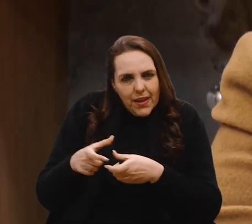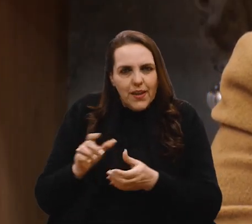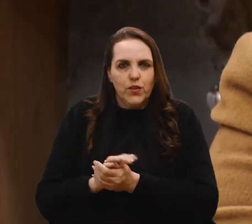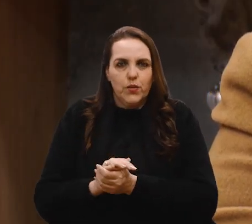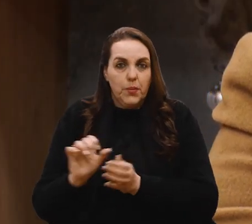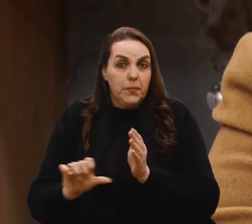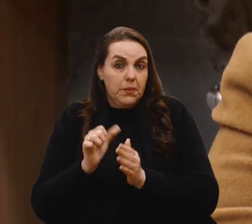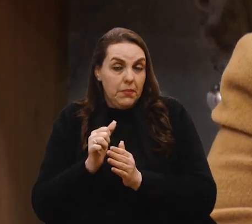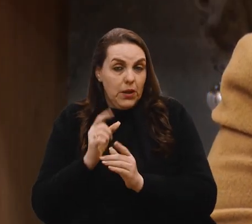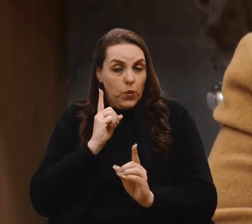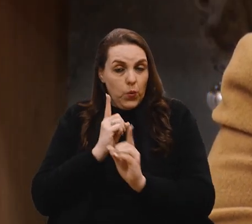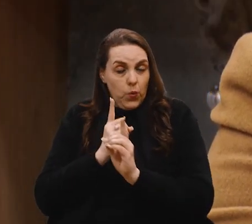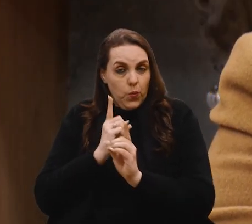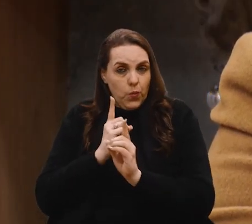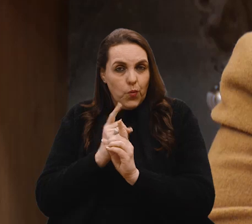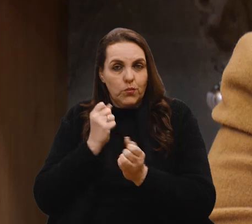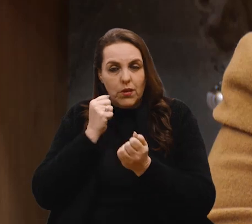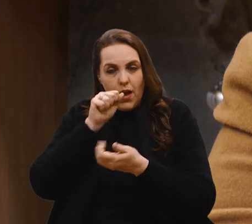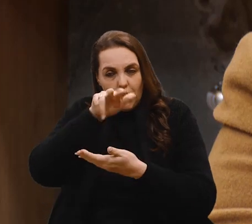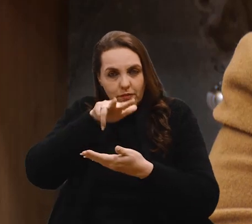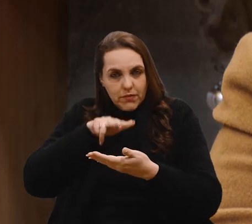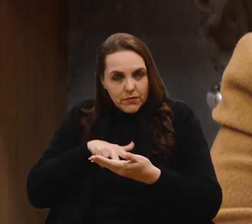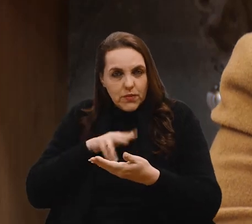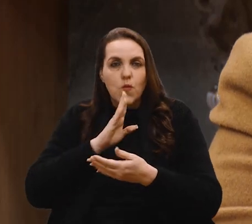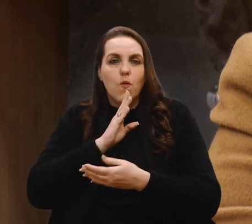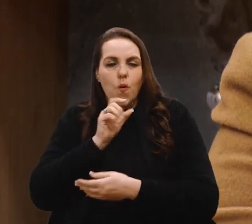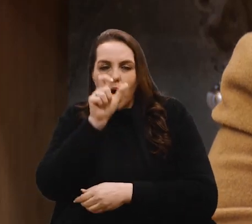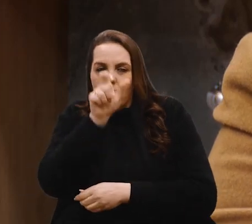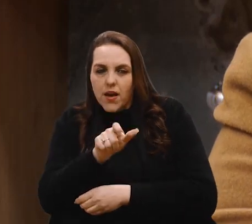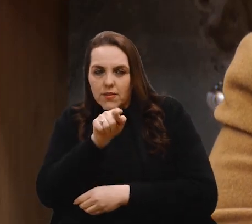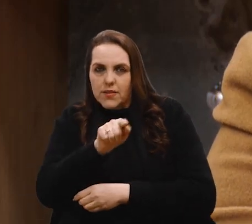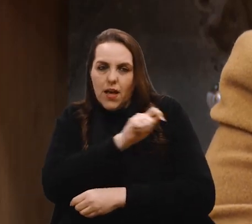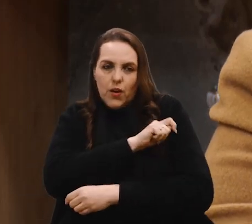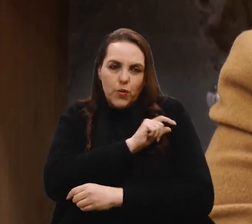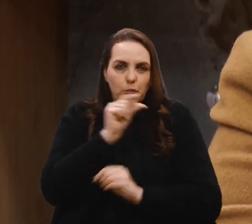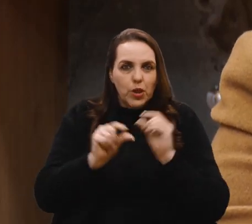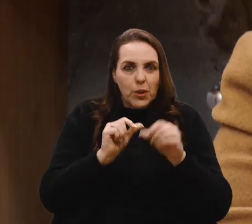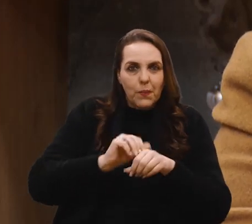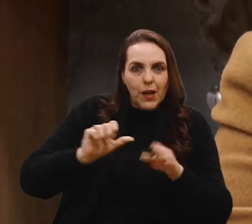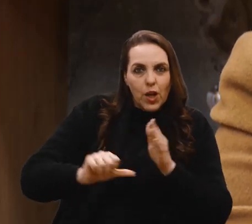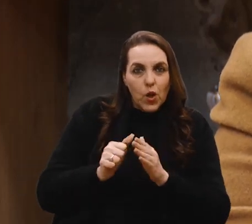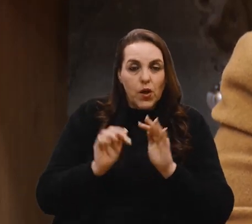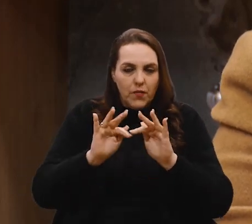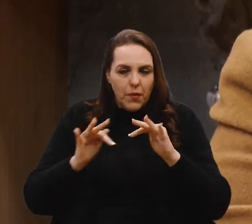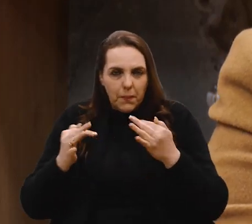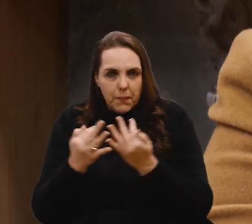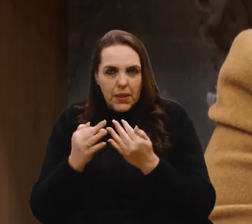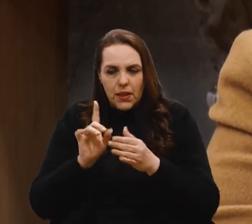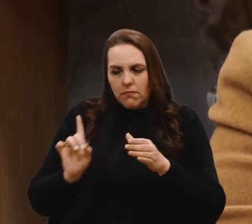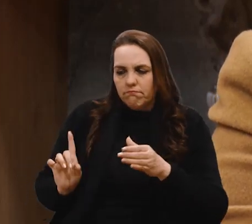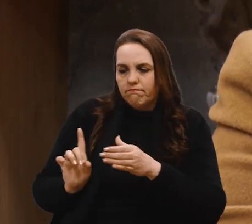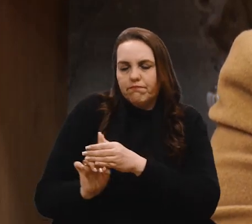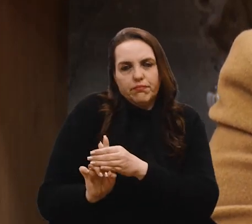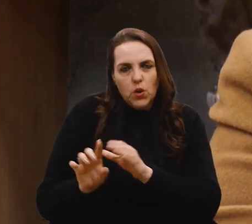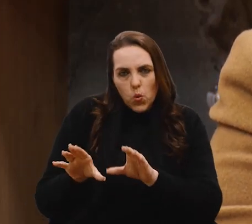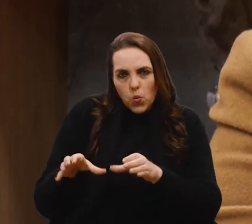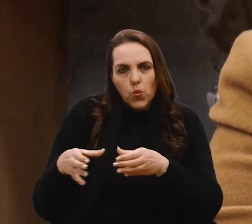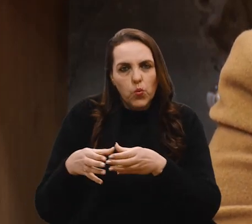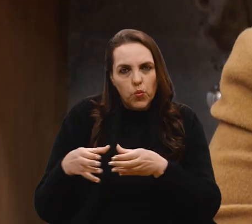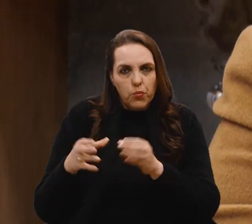faz sempre um encontro de avaliação, conhece o estudante um pouquinho melhor, a família, aí encaixa ele num grupo que